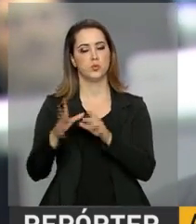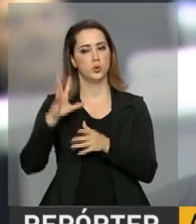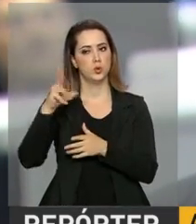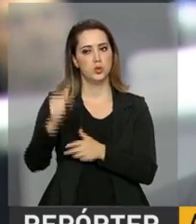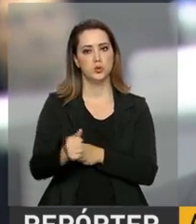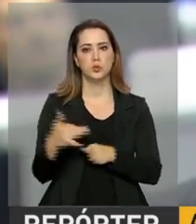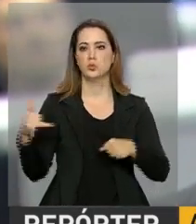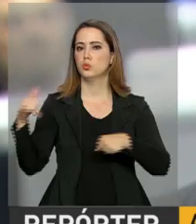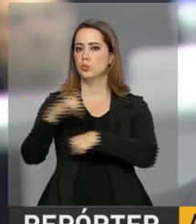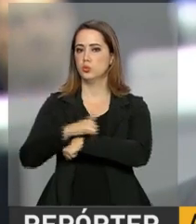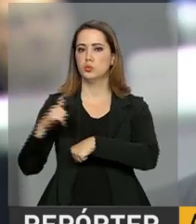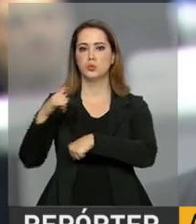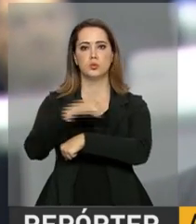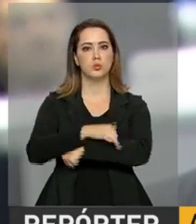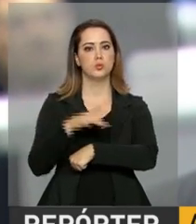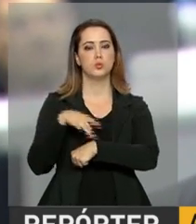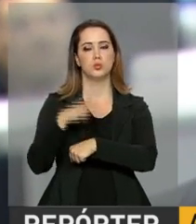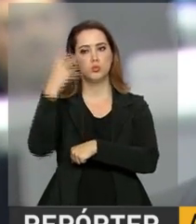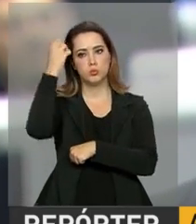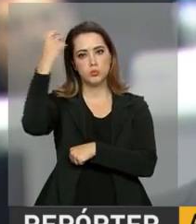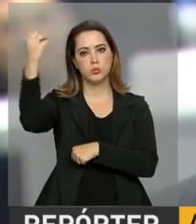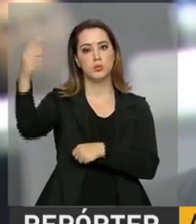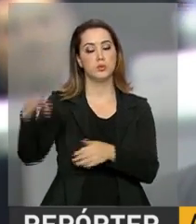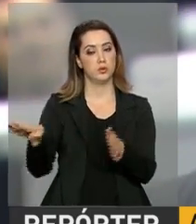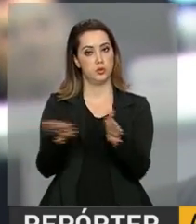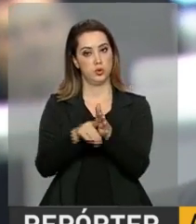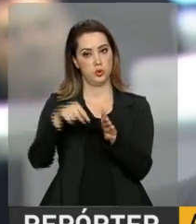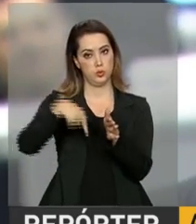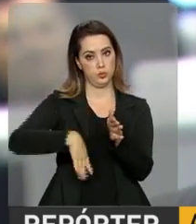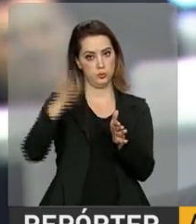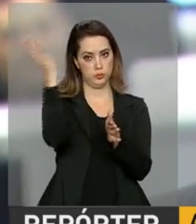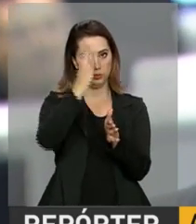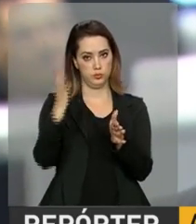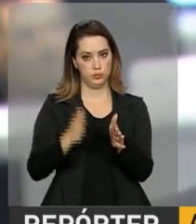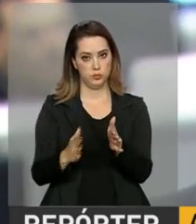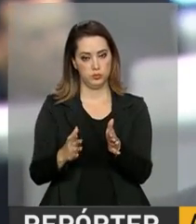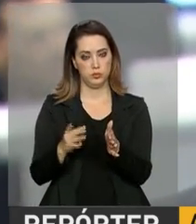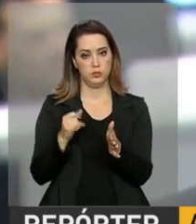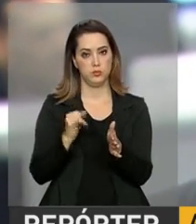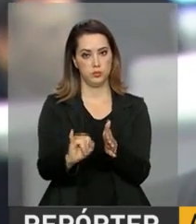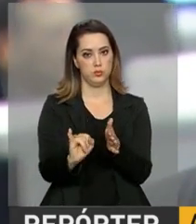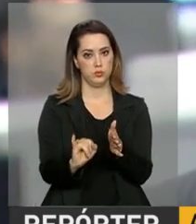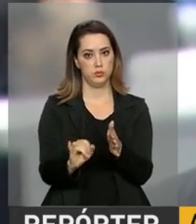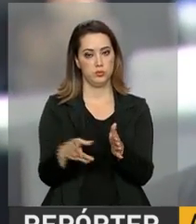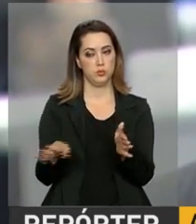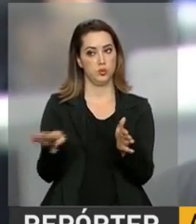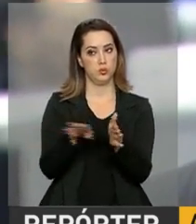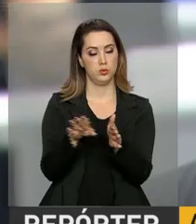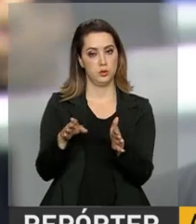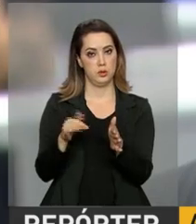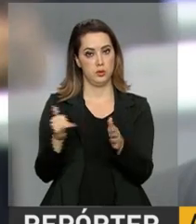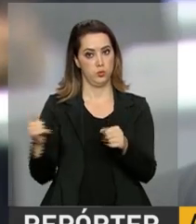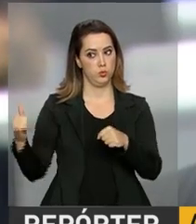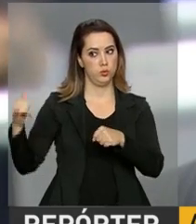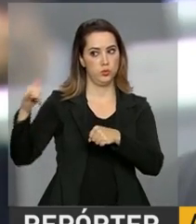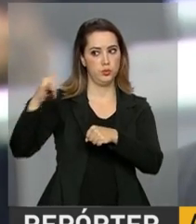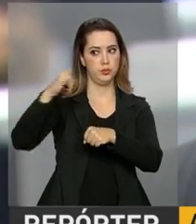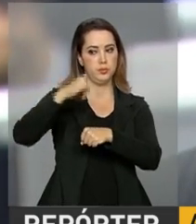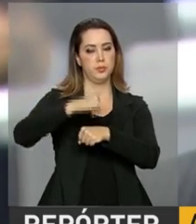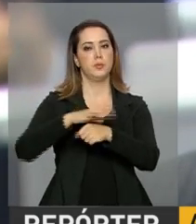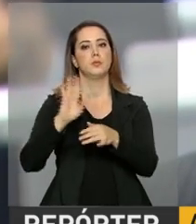passagens aéreas, das pessoas que vão embarcar para o Brasil. Isso, quando a pessoa embarca,